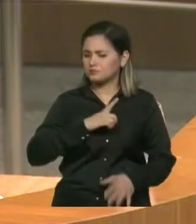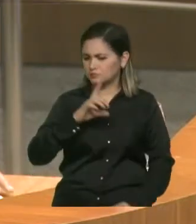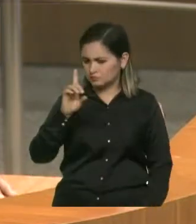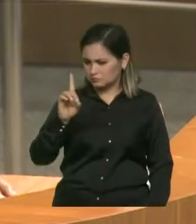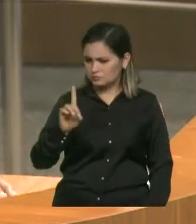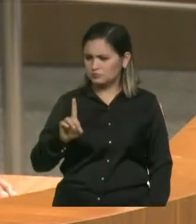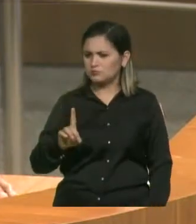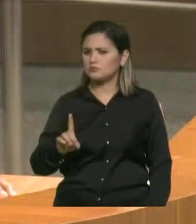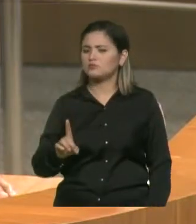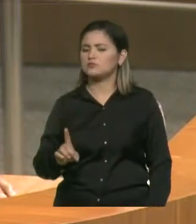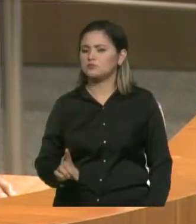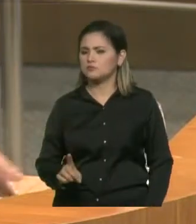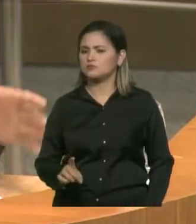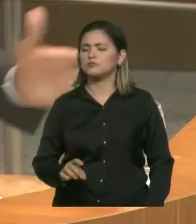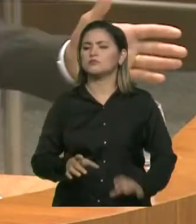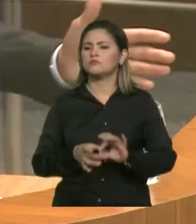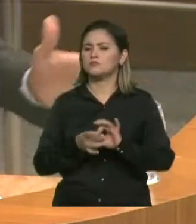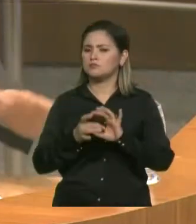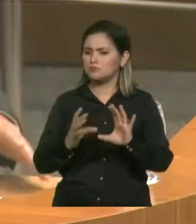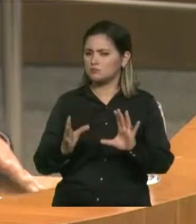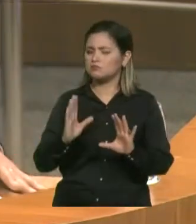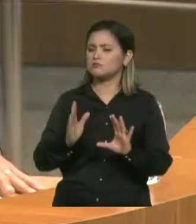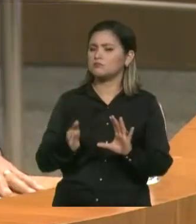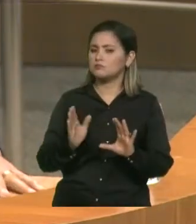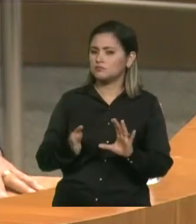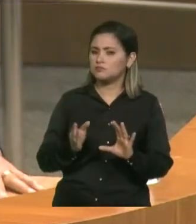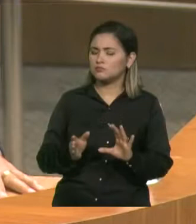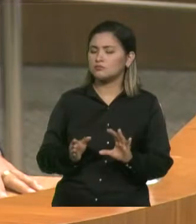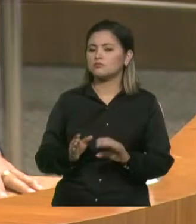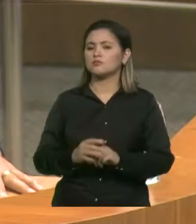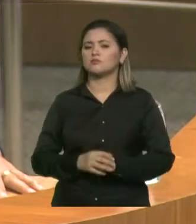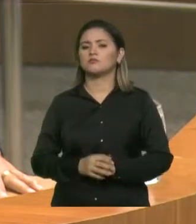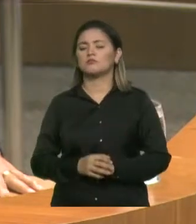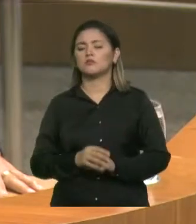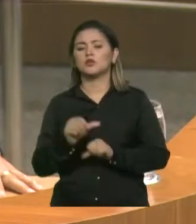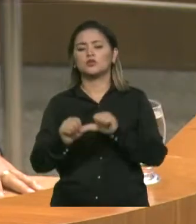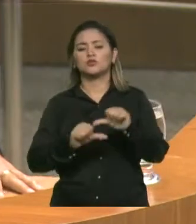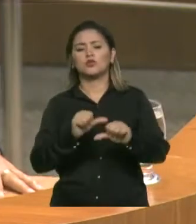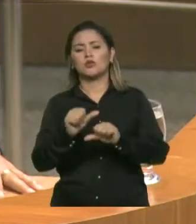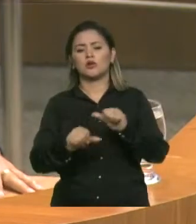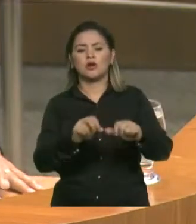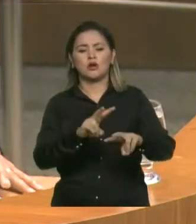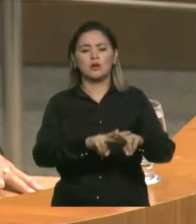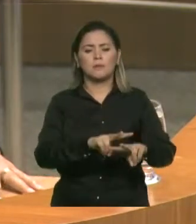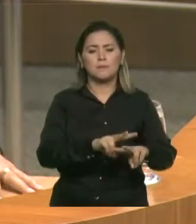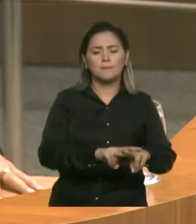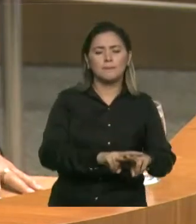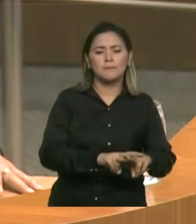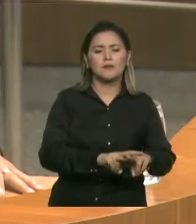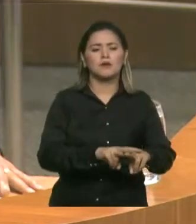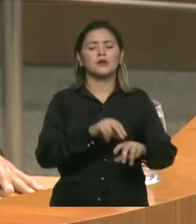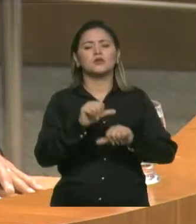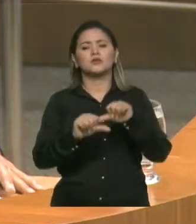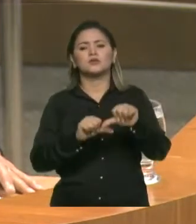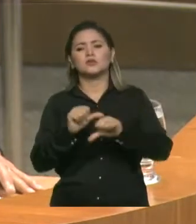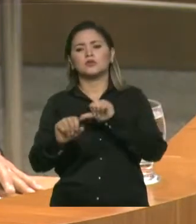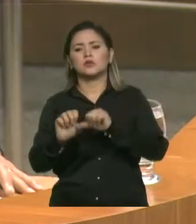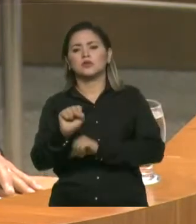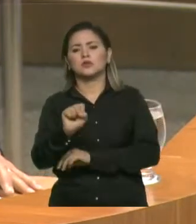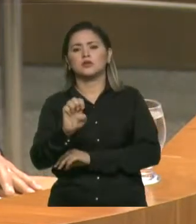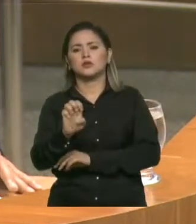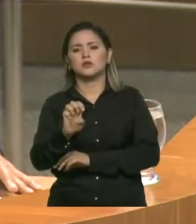progressão de regime, e o Ministério Público silencia e não toma a mesma